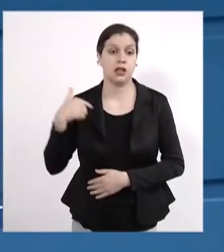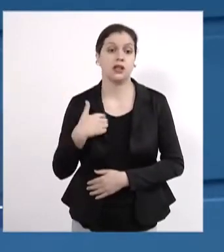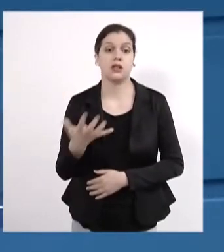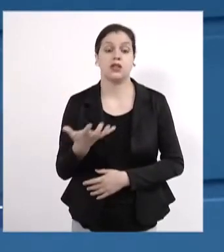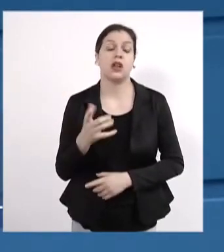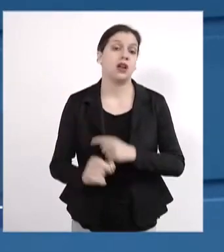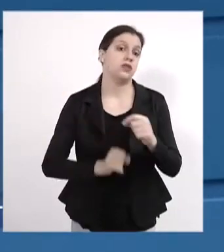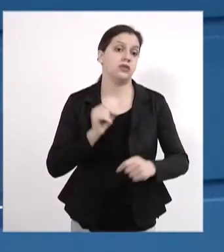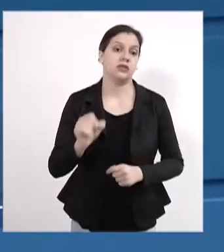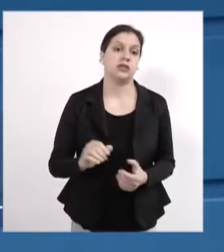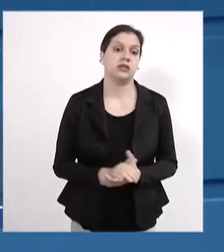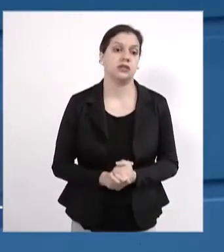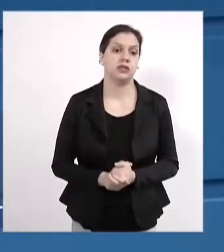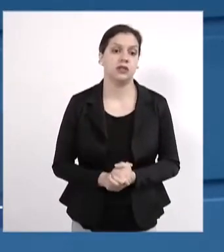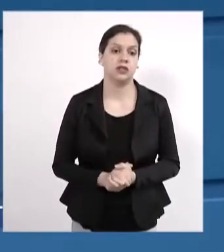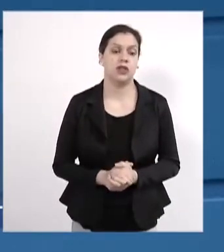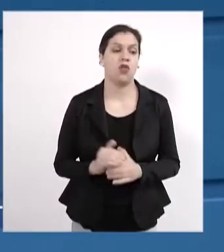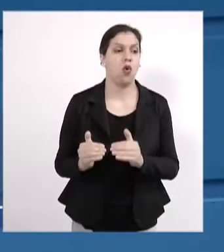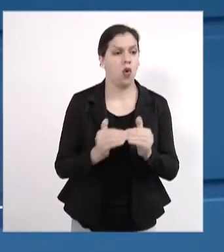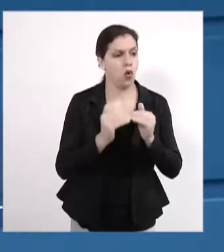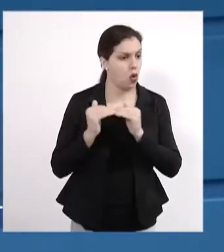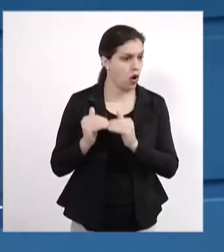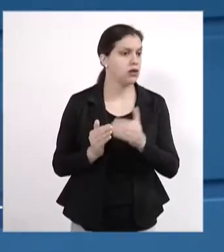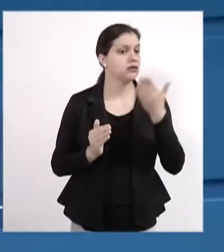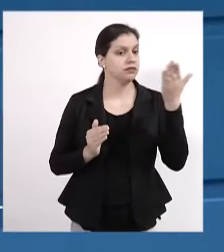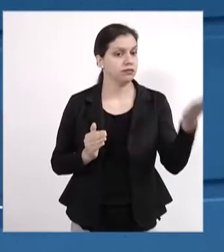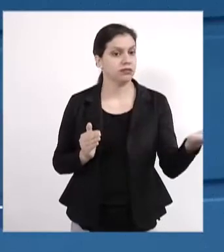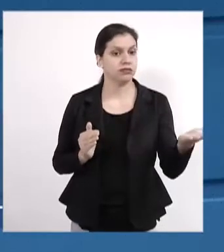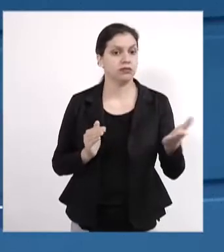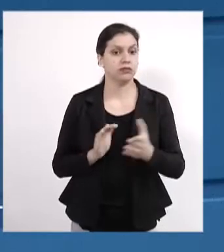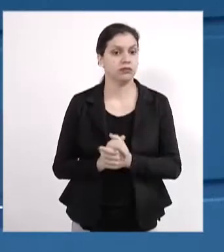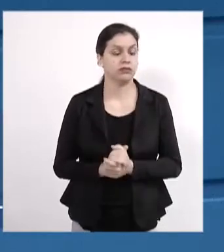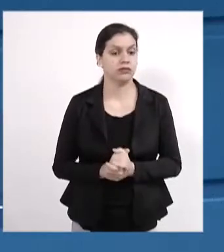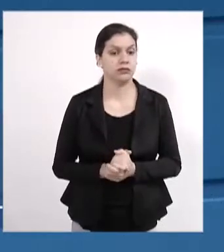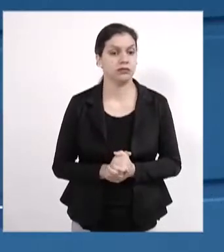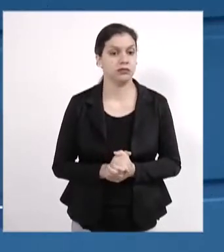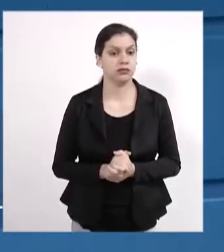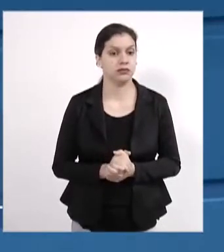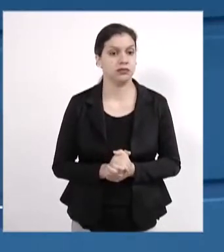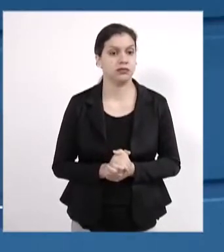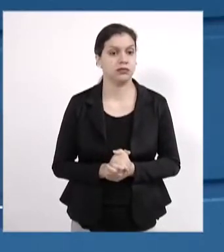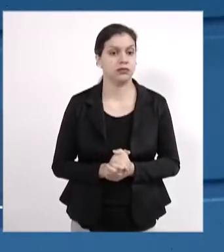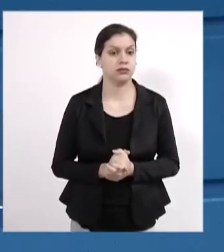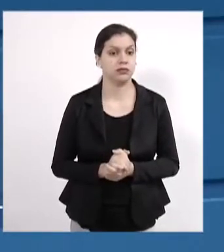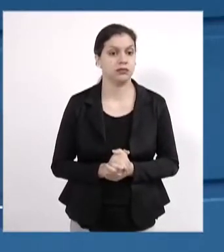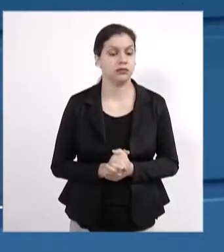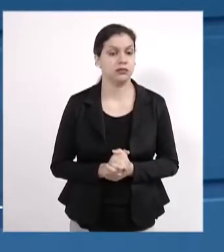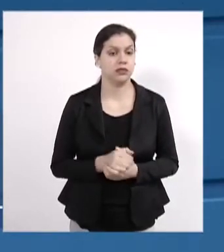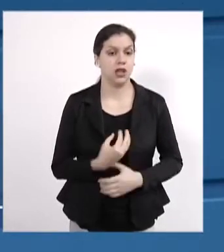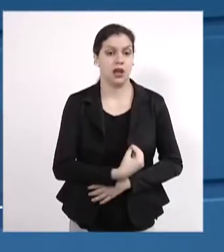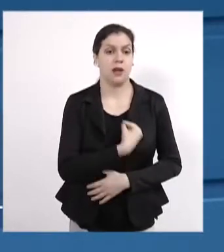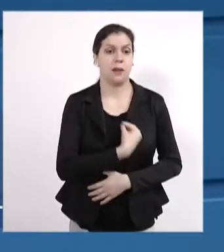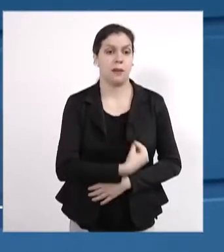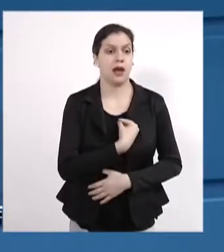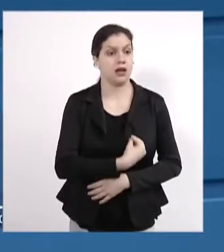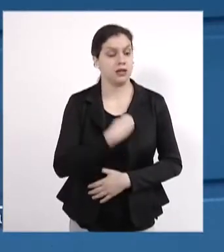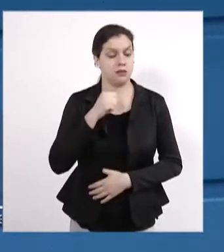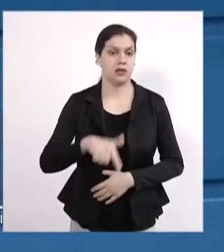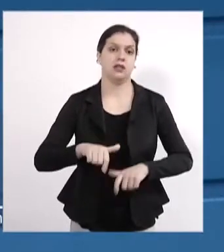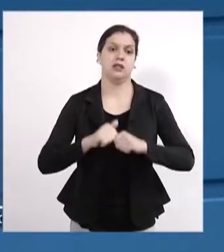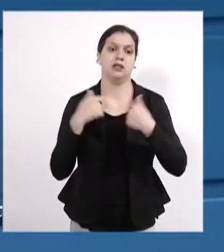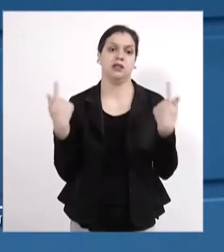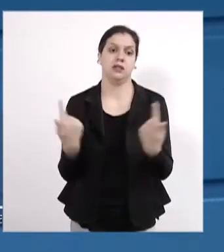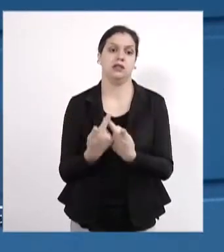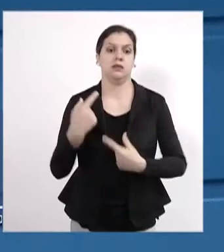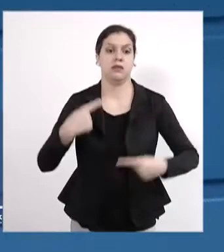gostaria de dizer que concordo com Vossa Excelência quando diz sobre a participação dessa casa